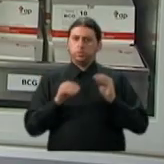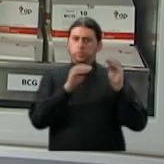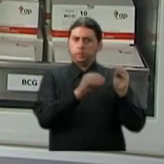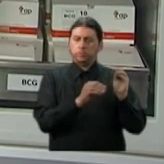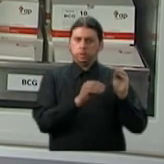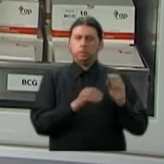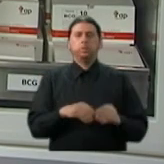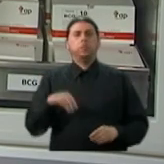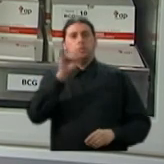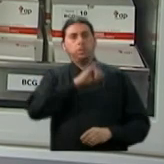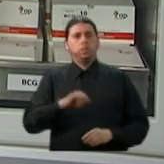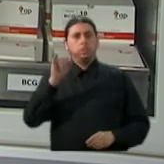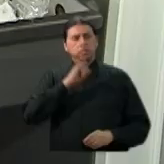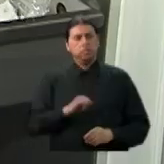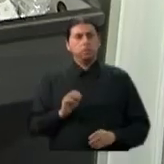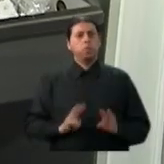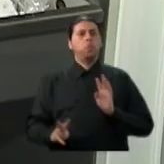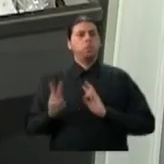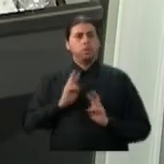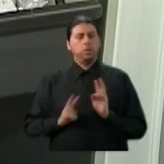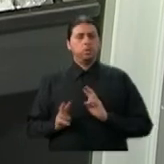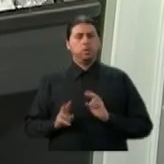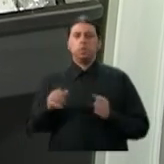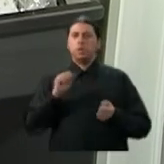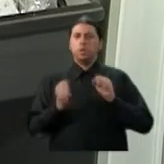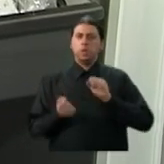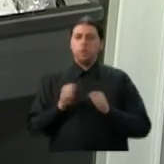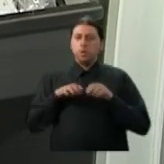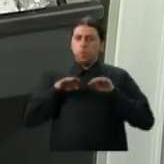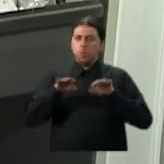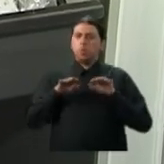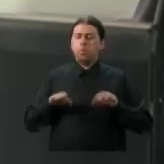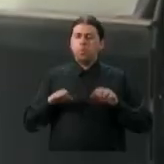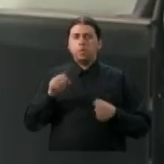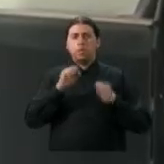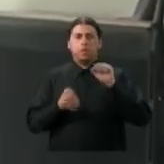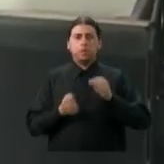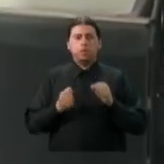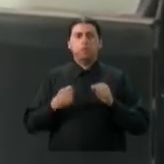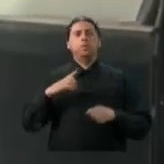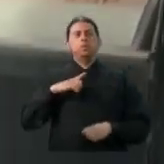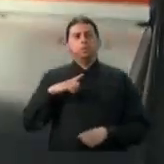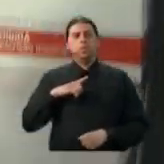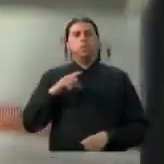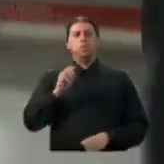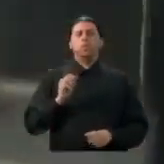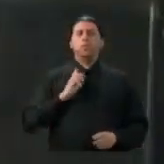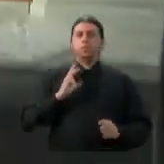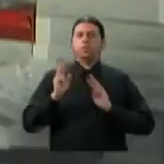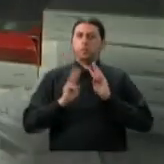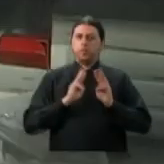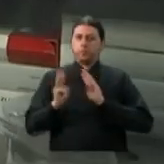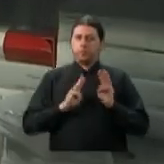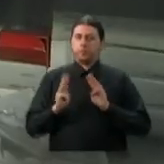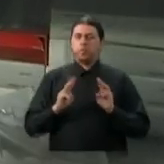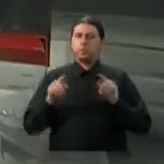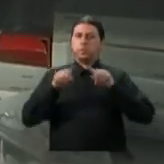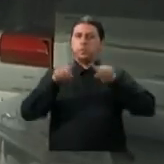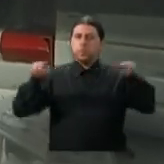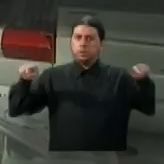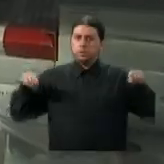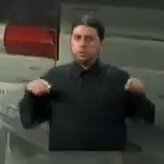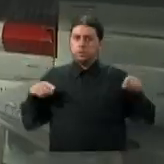também é muito rigoroso. O carro que acondiciona as vacinas, ele é um furgão, é uma van, que tem